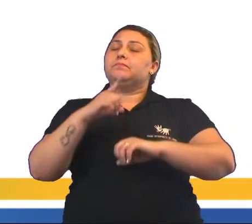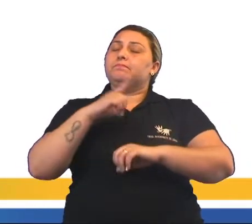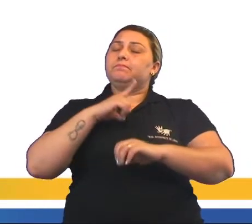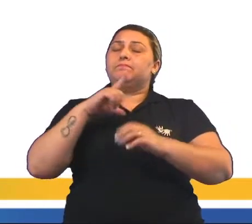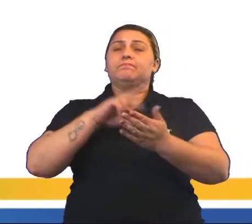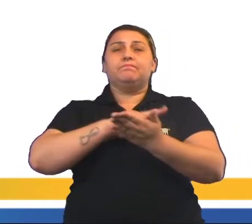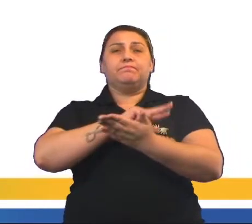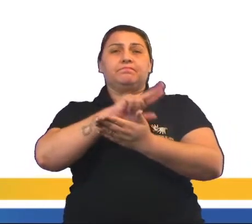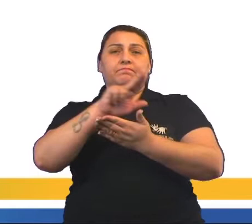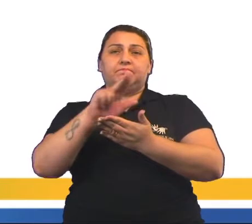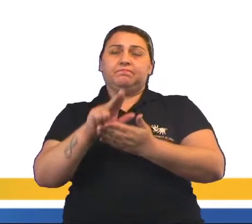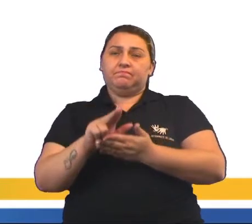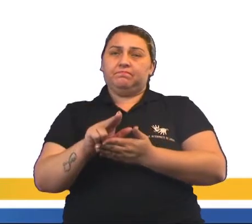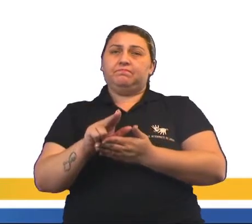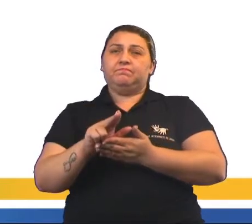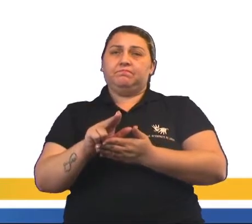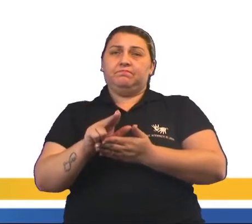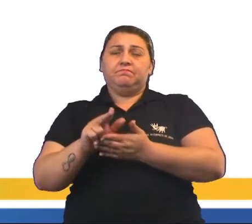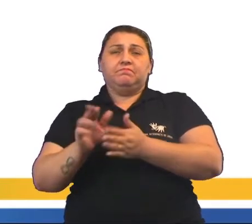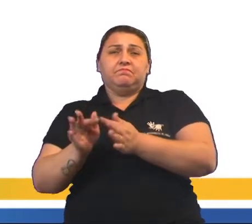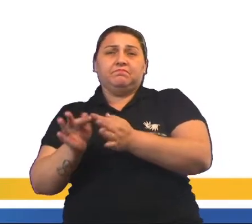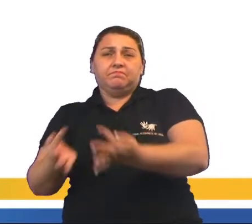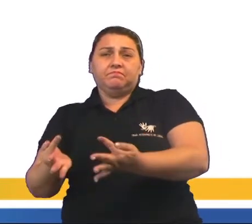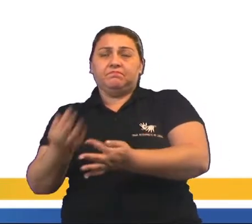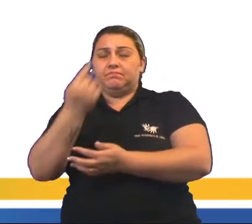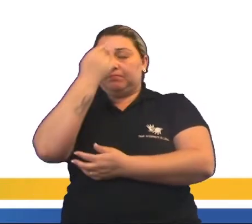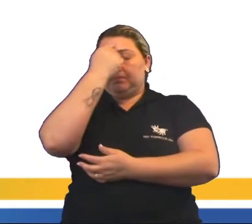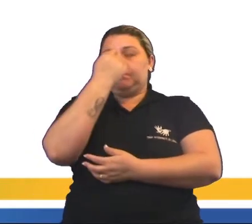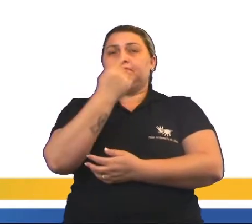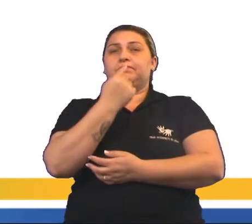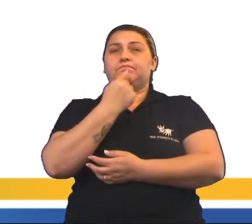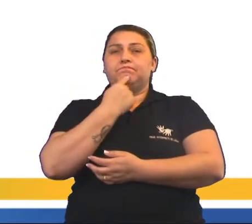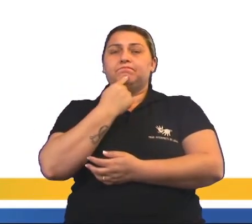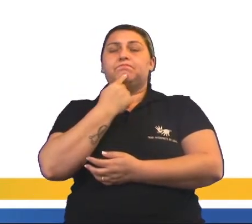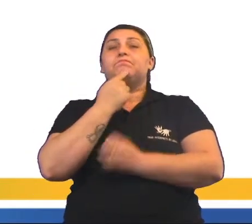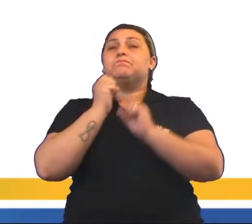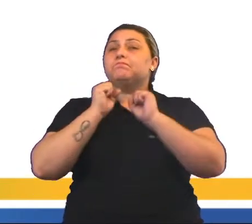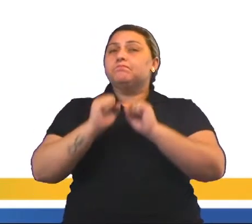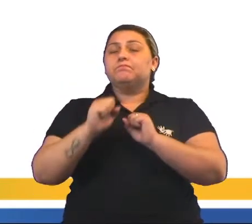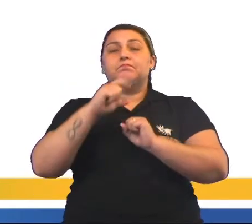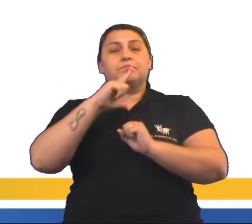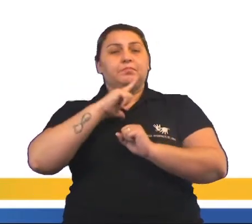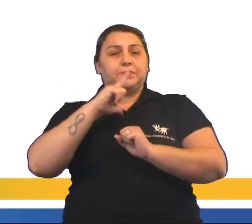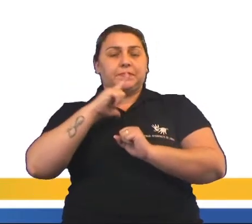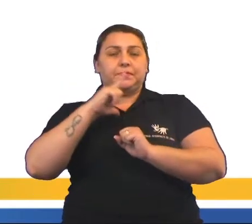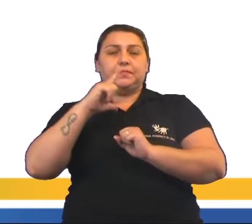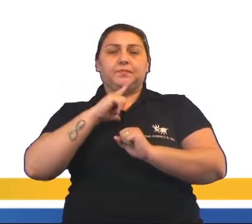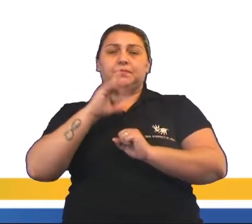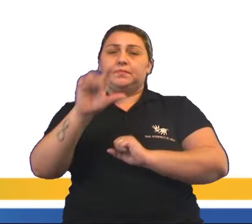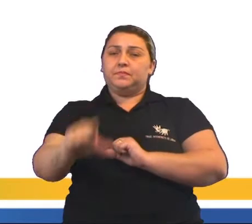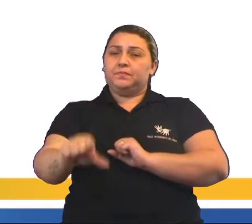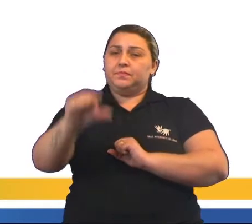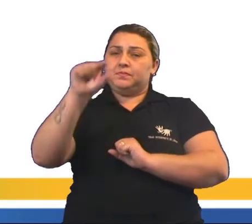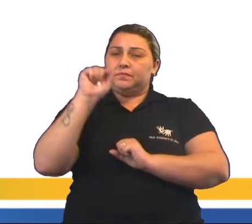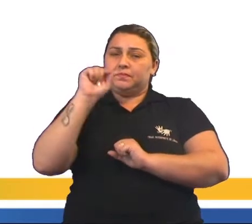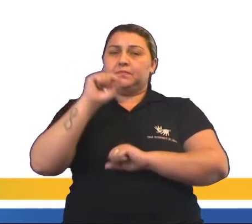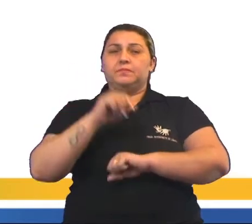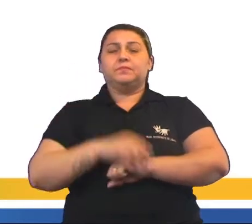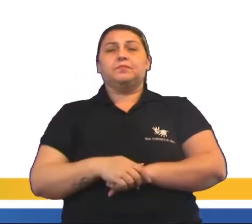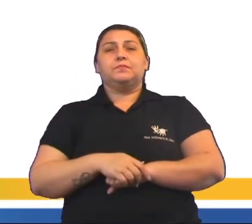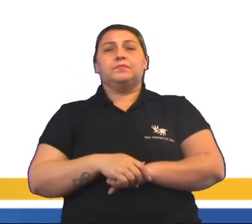uma certa precariedade. É uma imagem que, dentre outras que poderiam ter sido